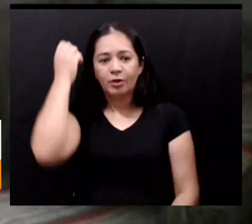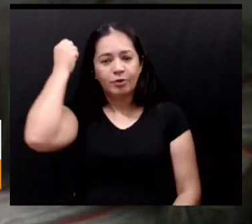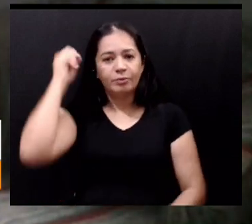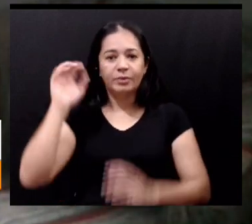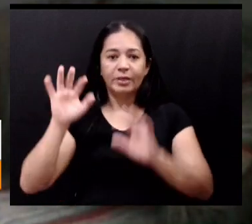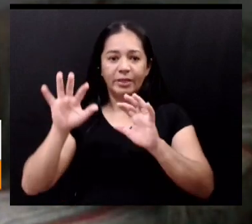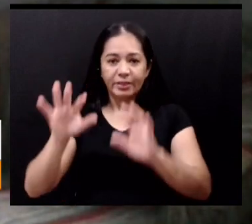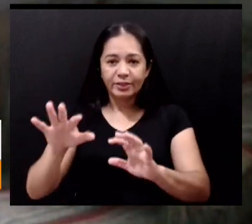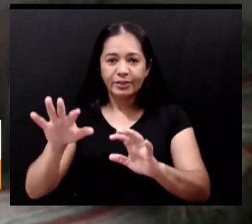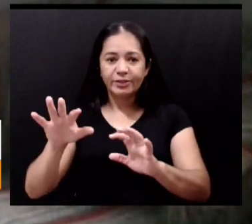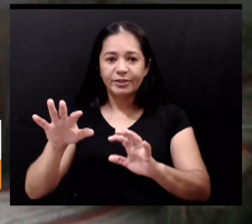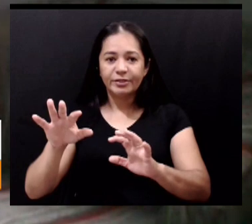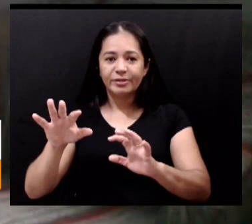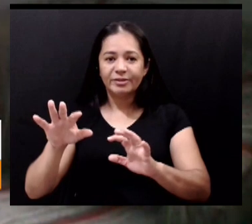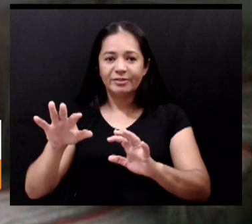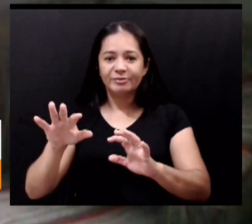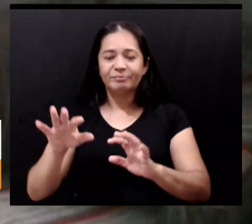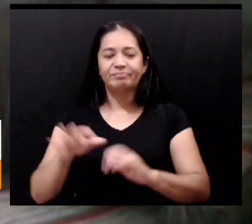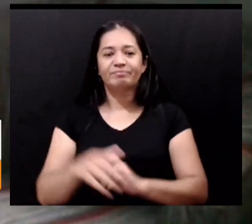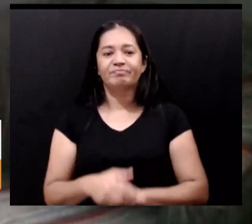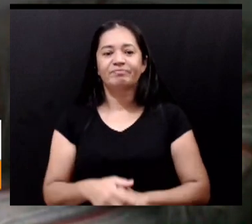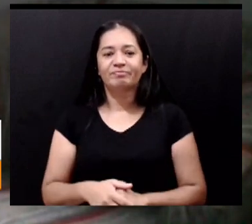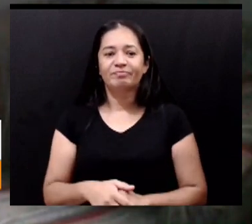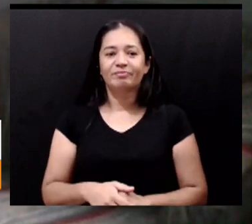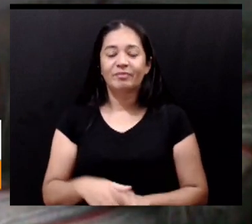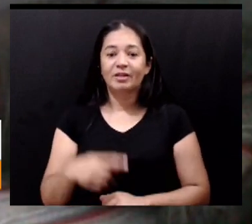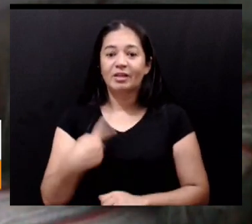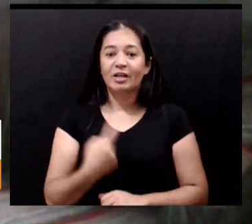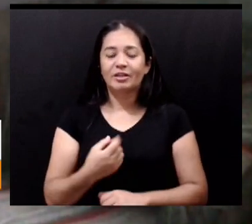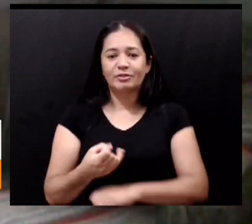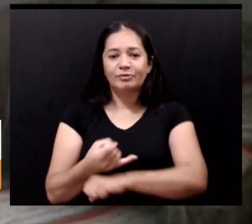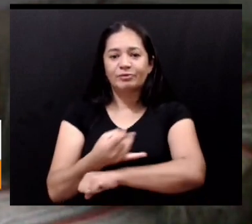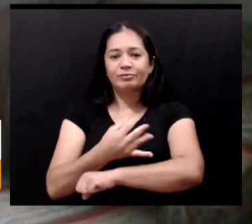irmã. As nossas emoções nos irmã.